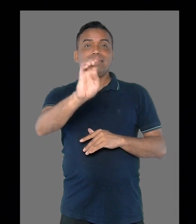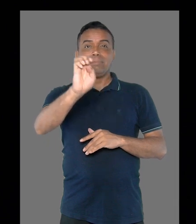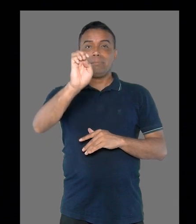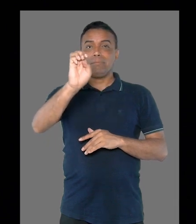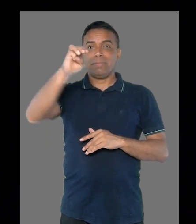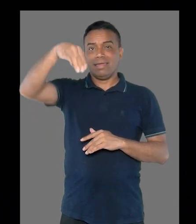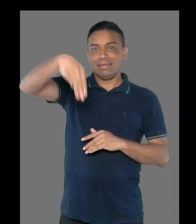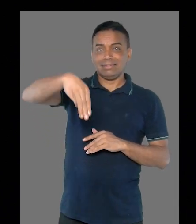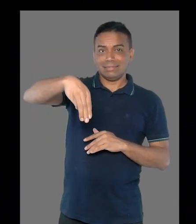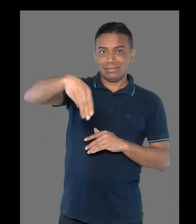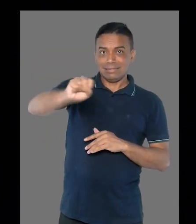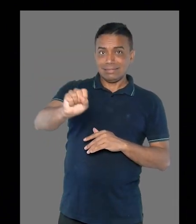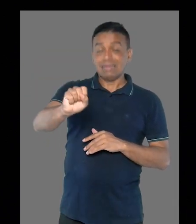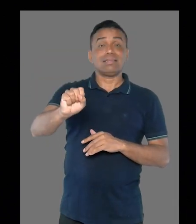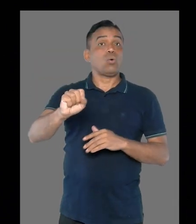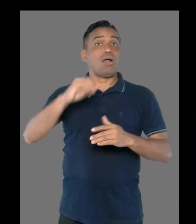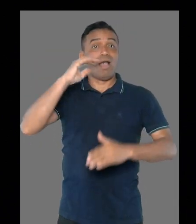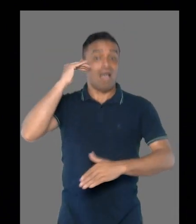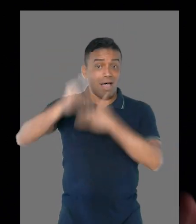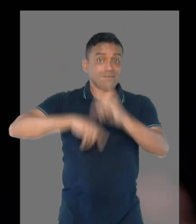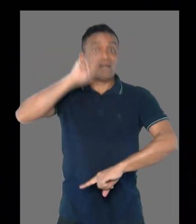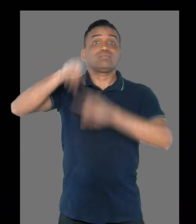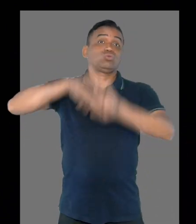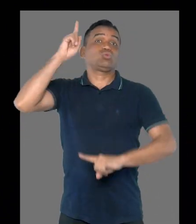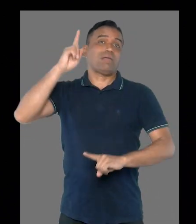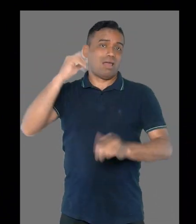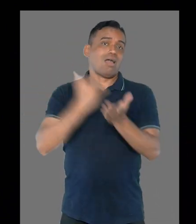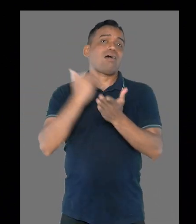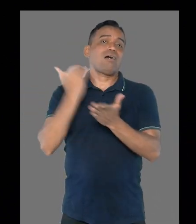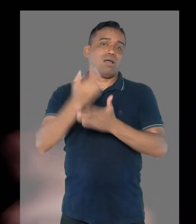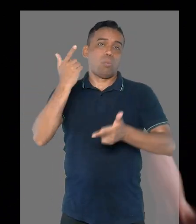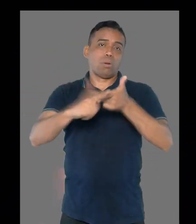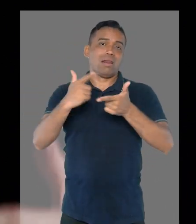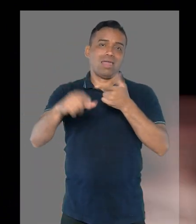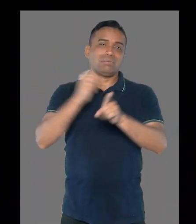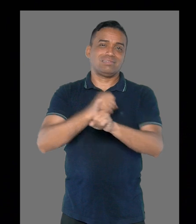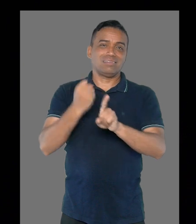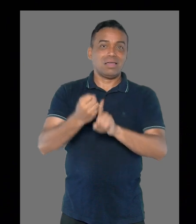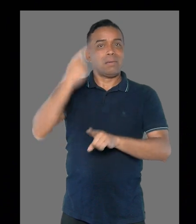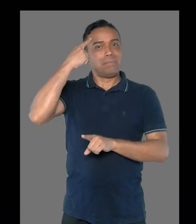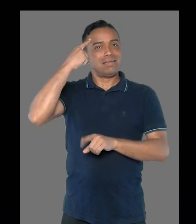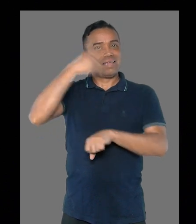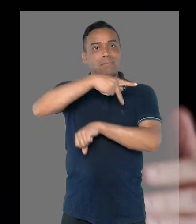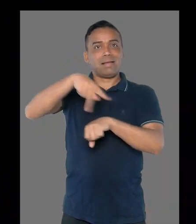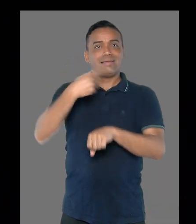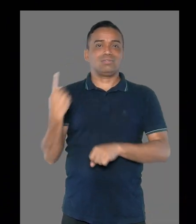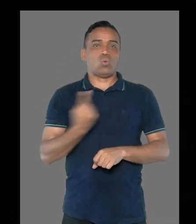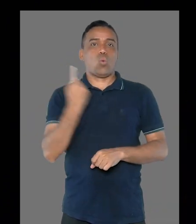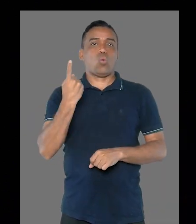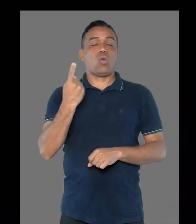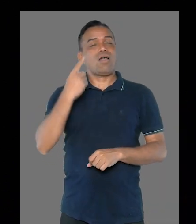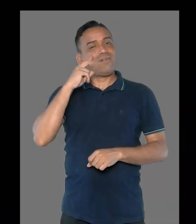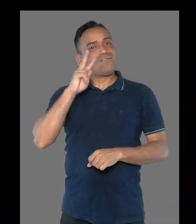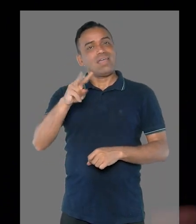grande avanço dos dois lados, né? Mas superar esse problema, pensar que a gente tem que pensar como país também. Eu fiquei vendo